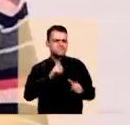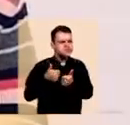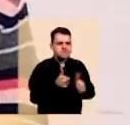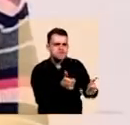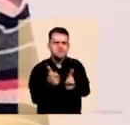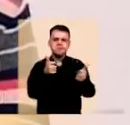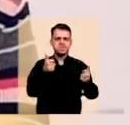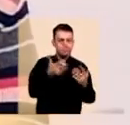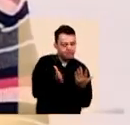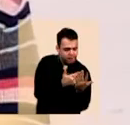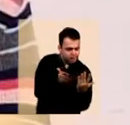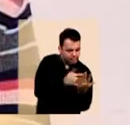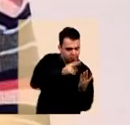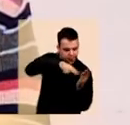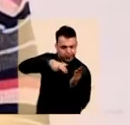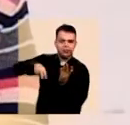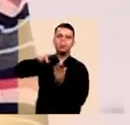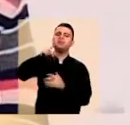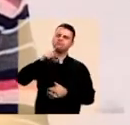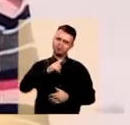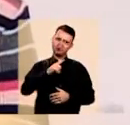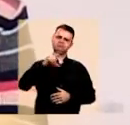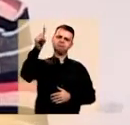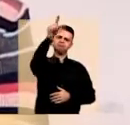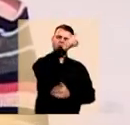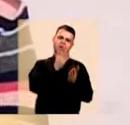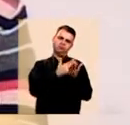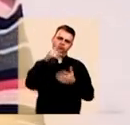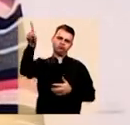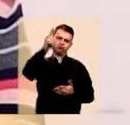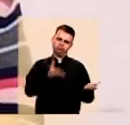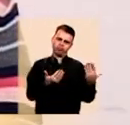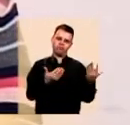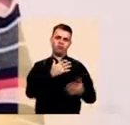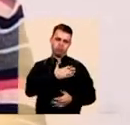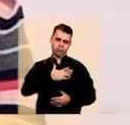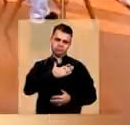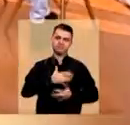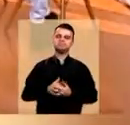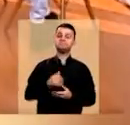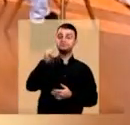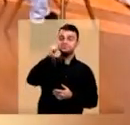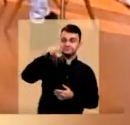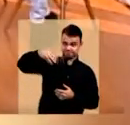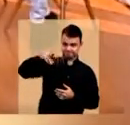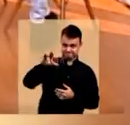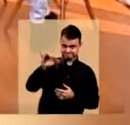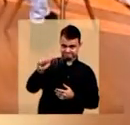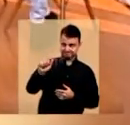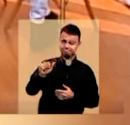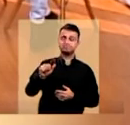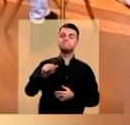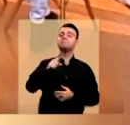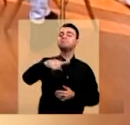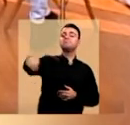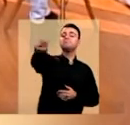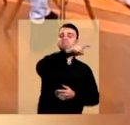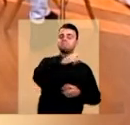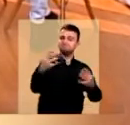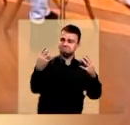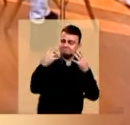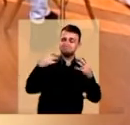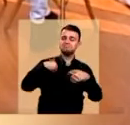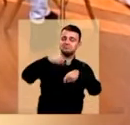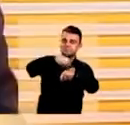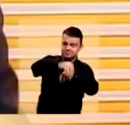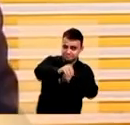de policial. Então, aqueles livros têm muito disso, né? E eles gostam. Mas só reforçando para o pessoal lá de casa,